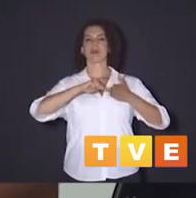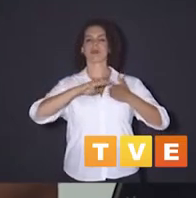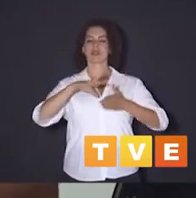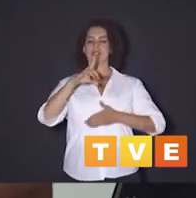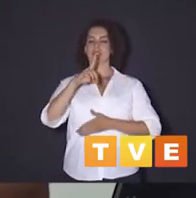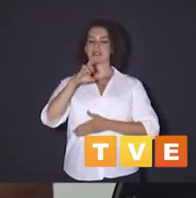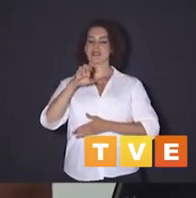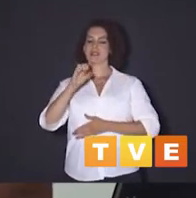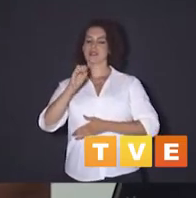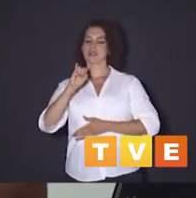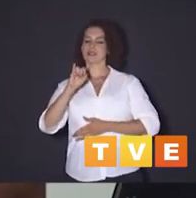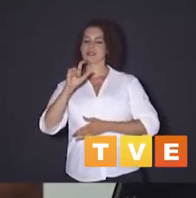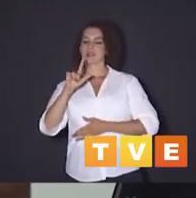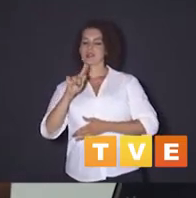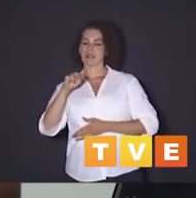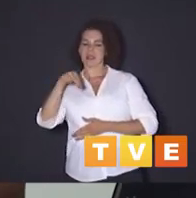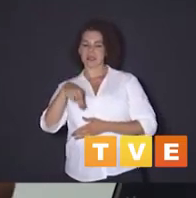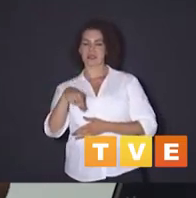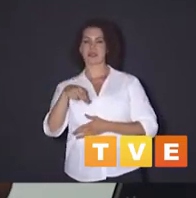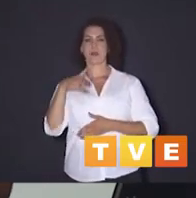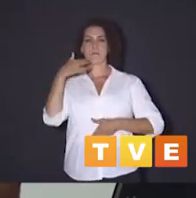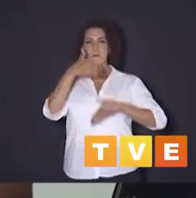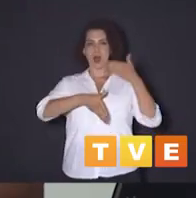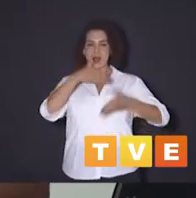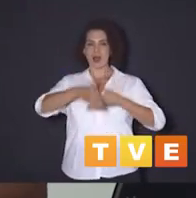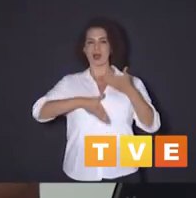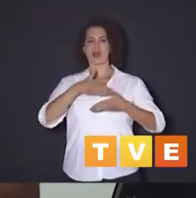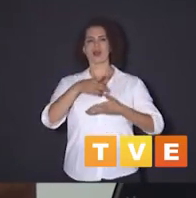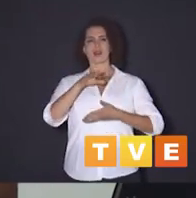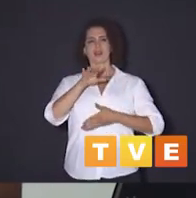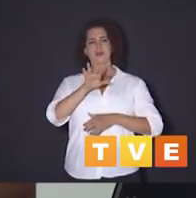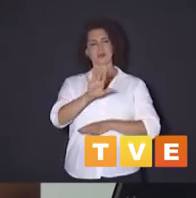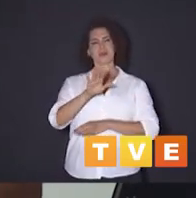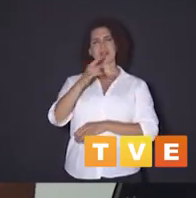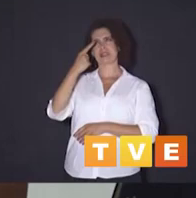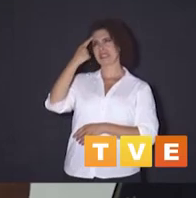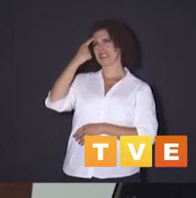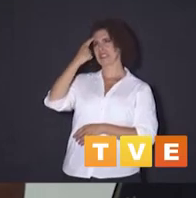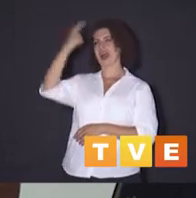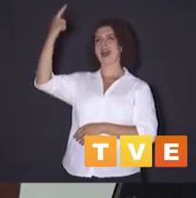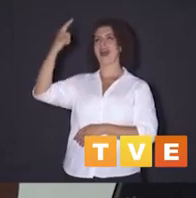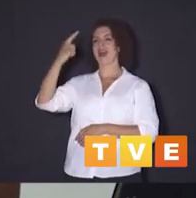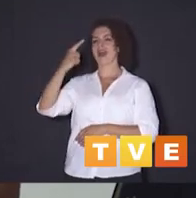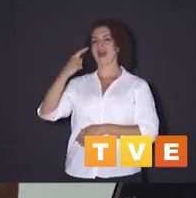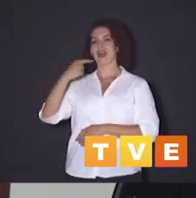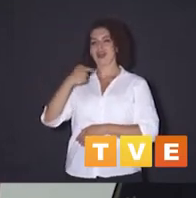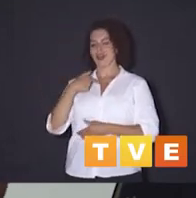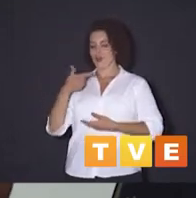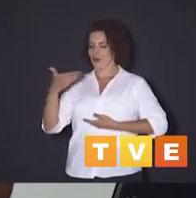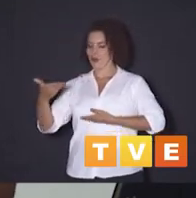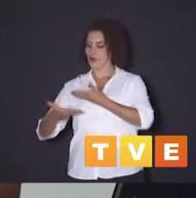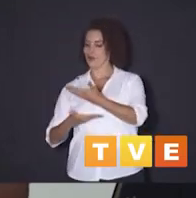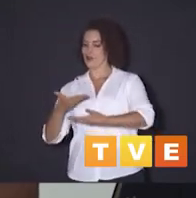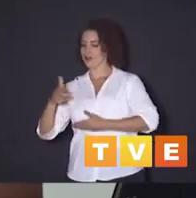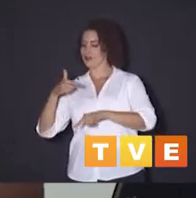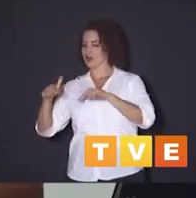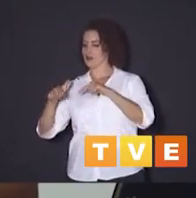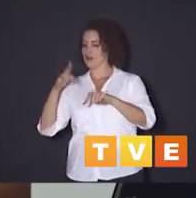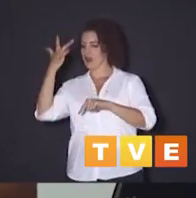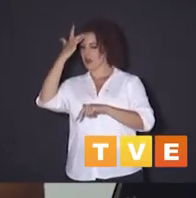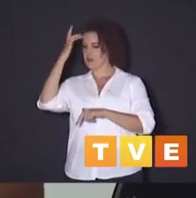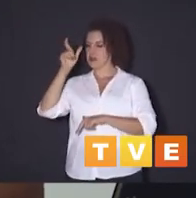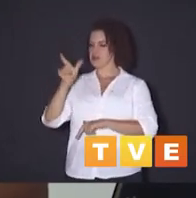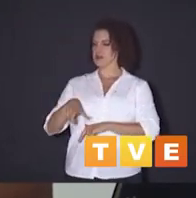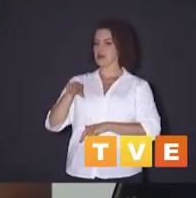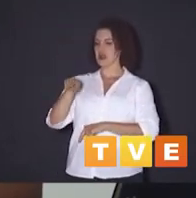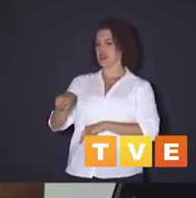participativa né não adianta eu tenho uma grande ideia e eu lidar com a pessoa que executa como entre as médias e